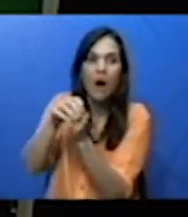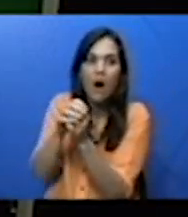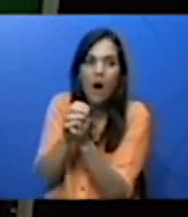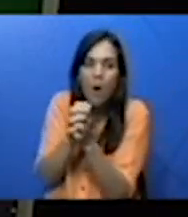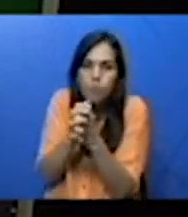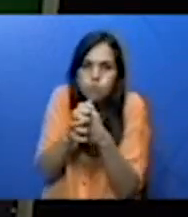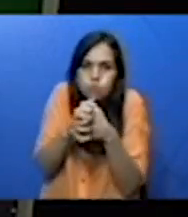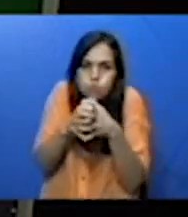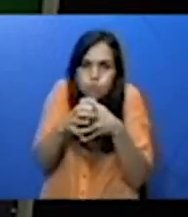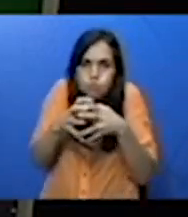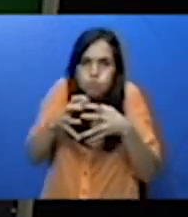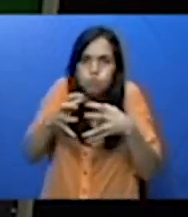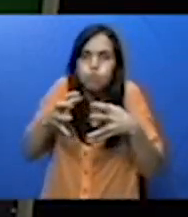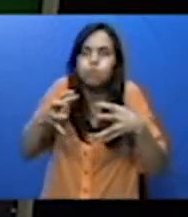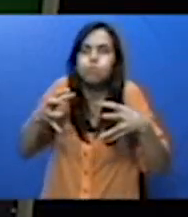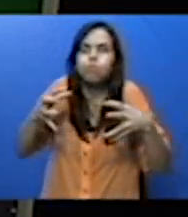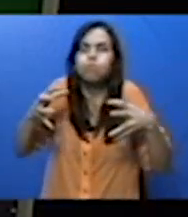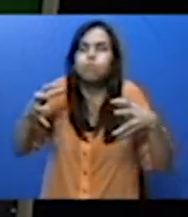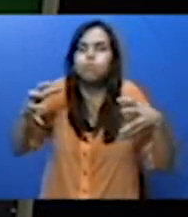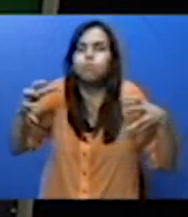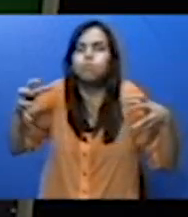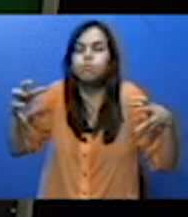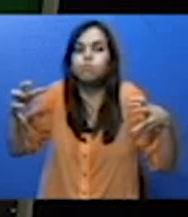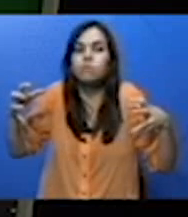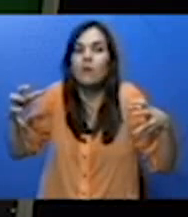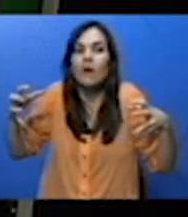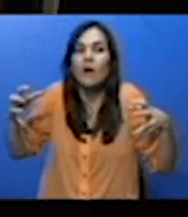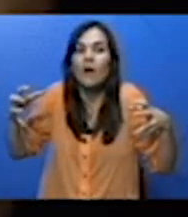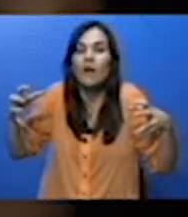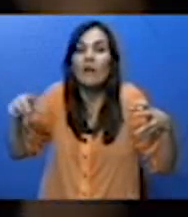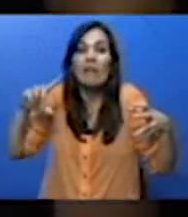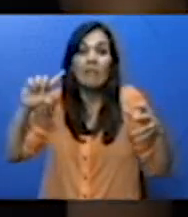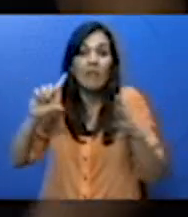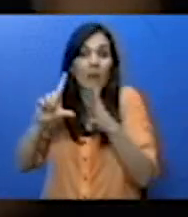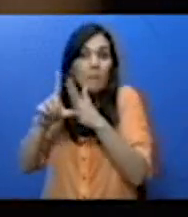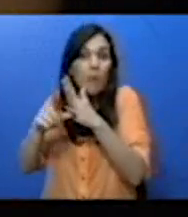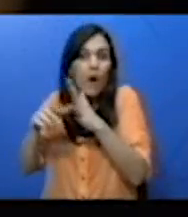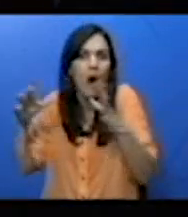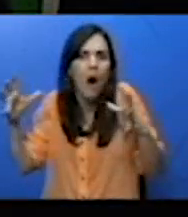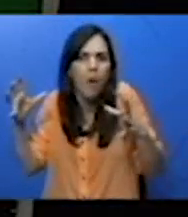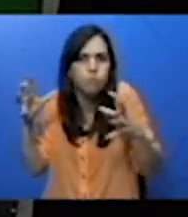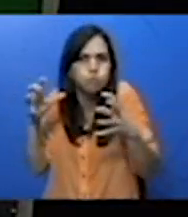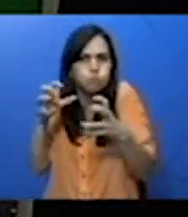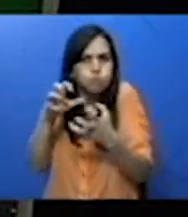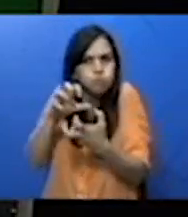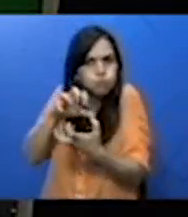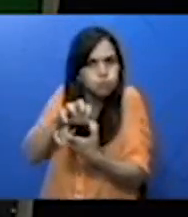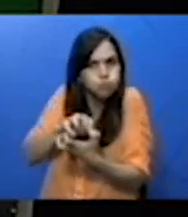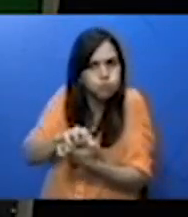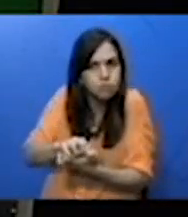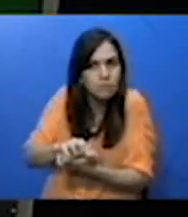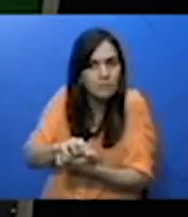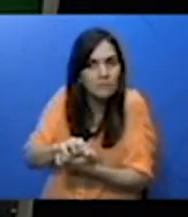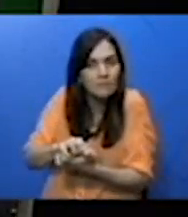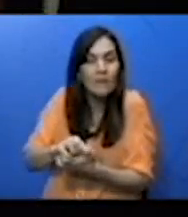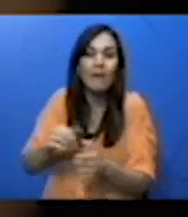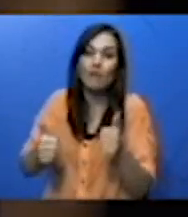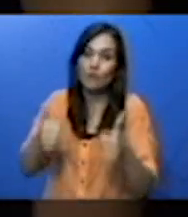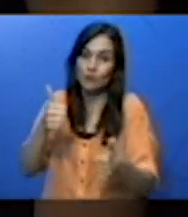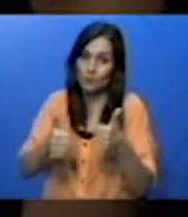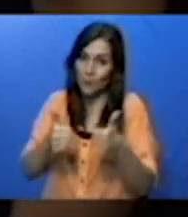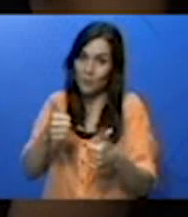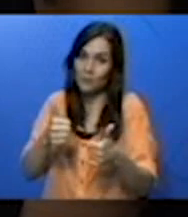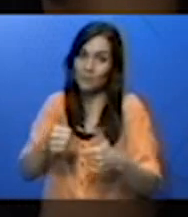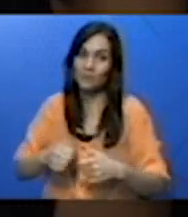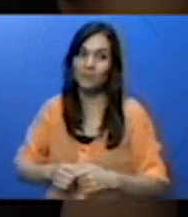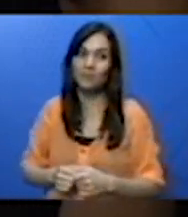bem inchada, mas a bola vai murchar se for para jogar pelada. Ai,